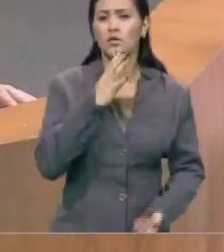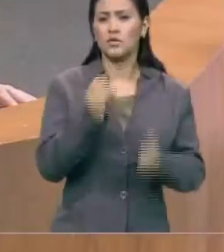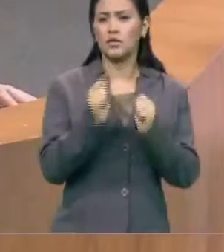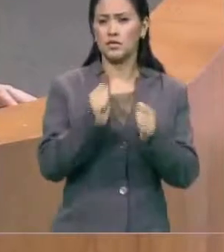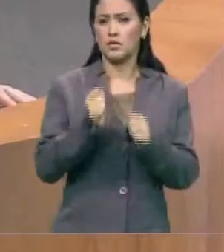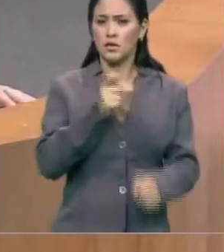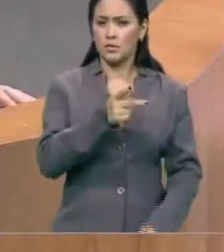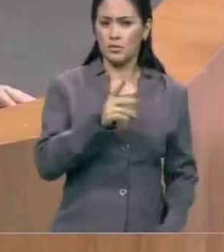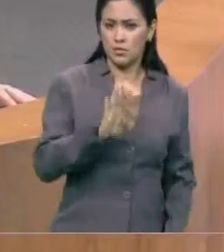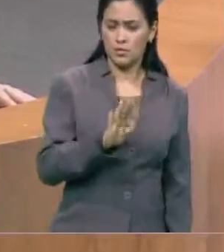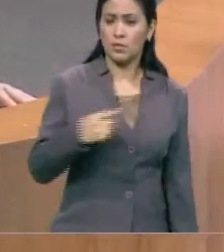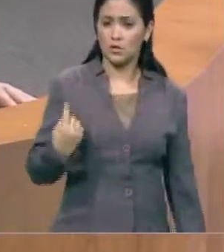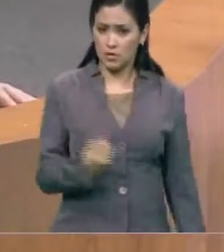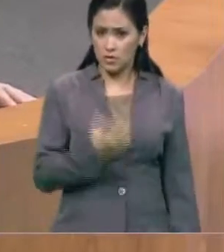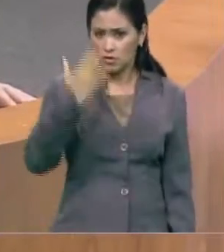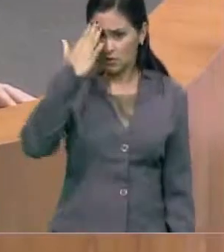pública,